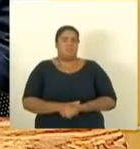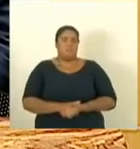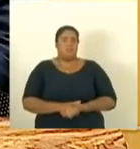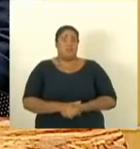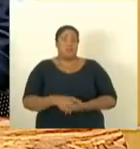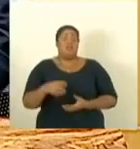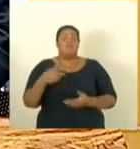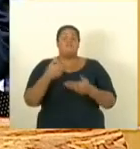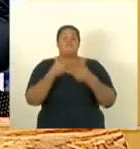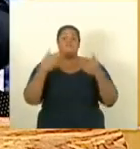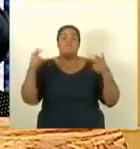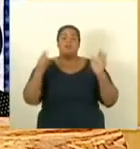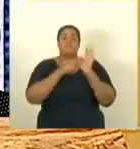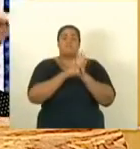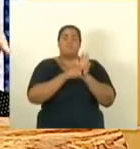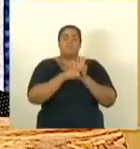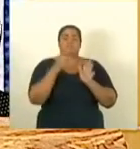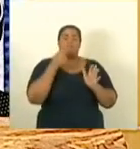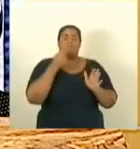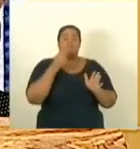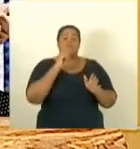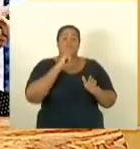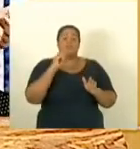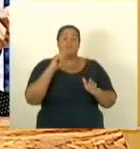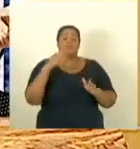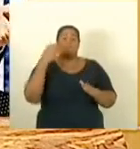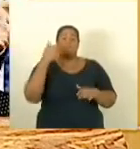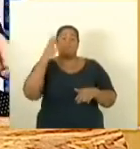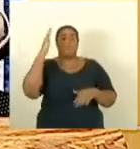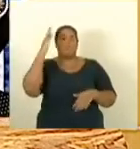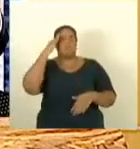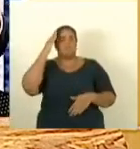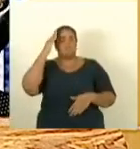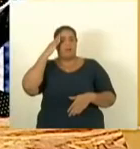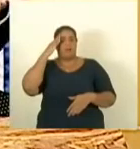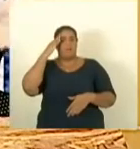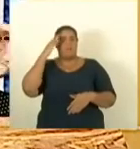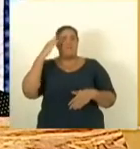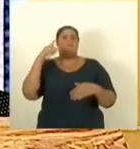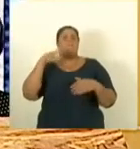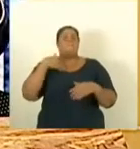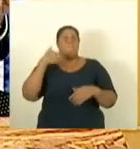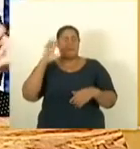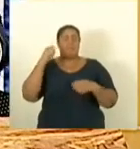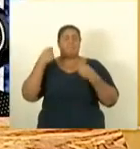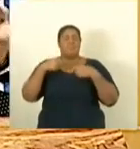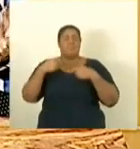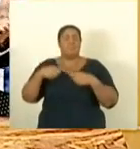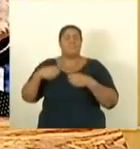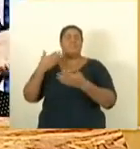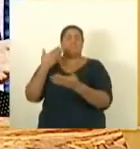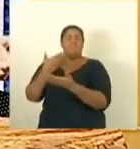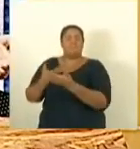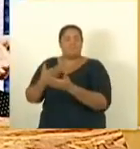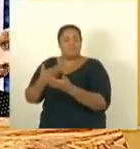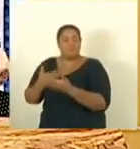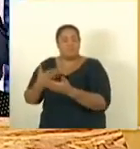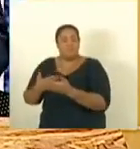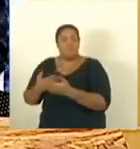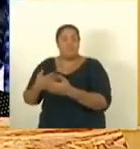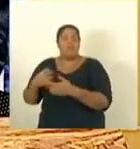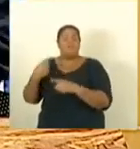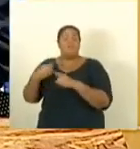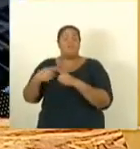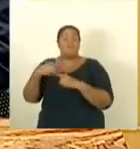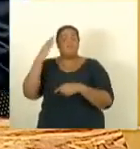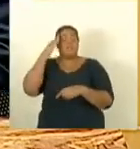falam sobre isso, né? Quanto mais você sabe, mais você tem a certeza de que você sabe muito pouco.